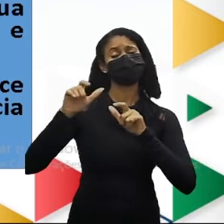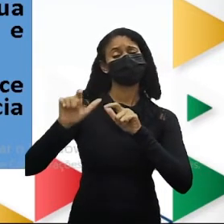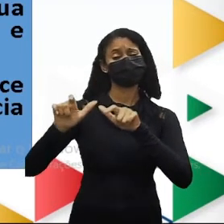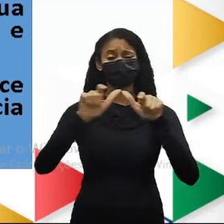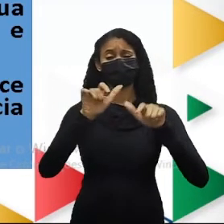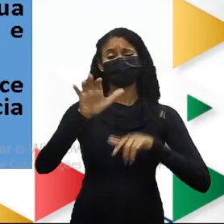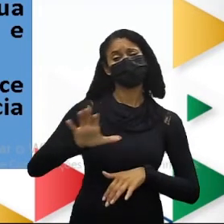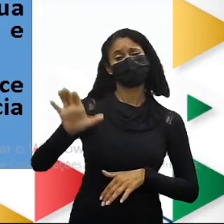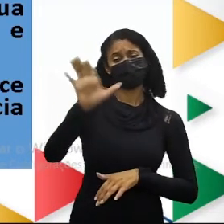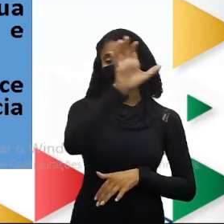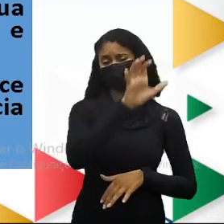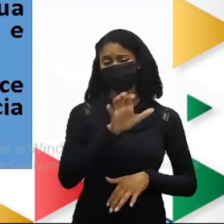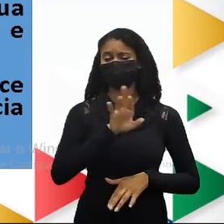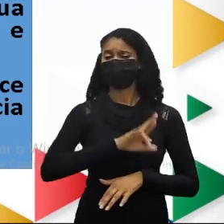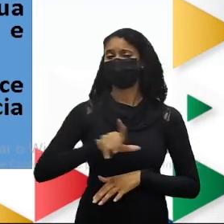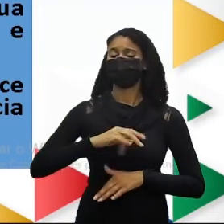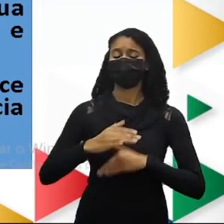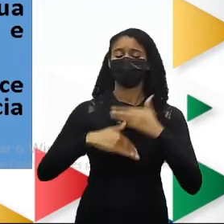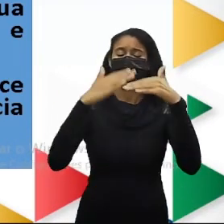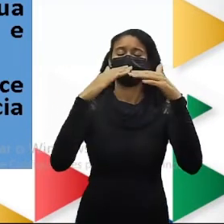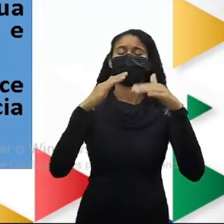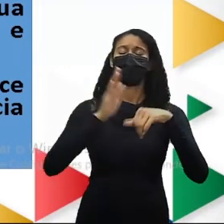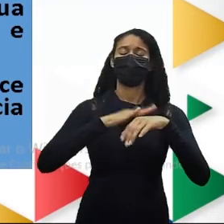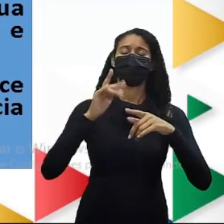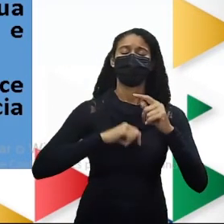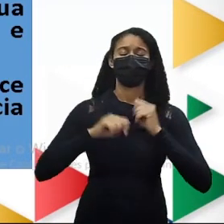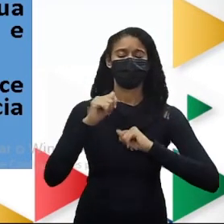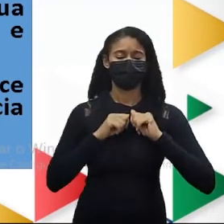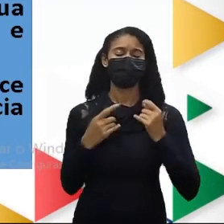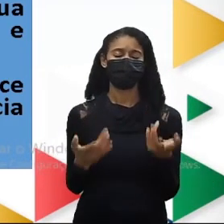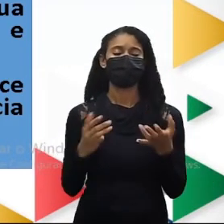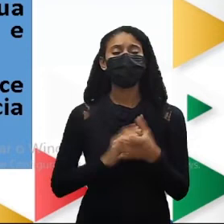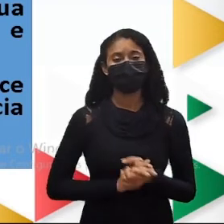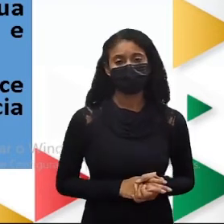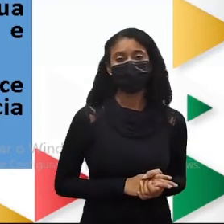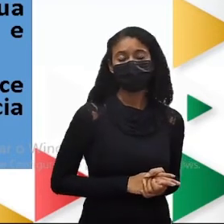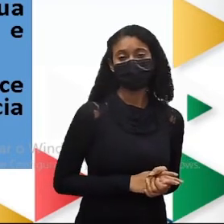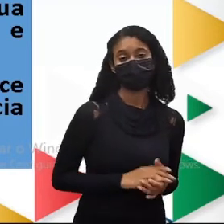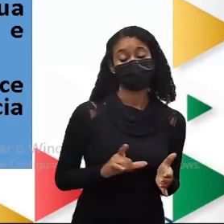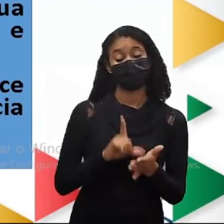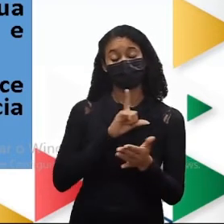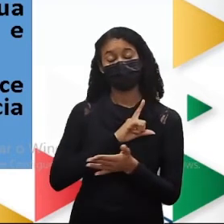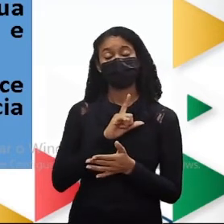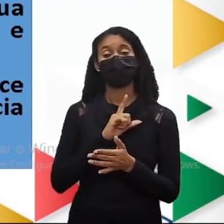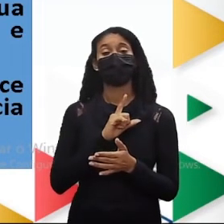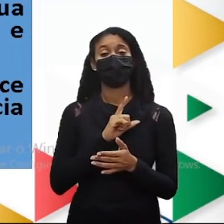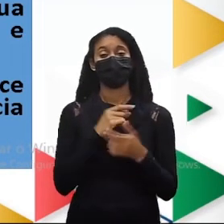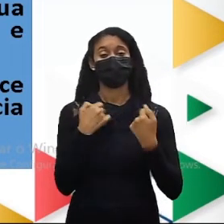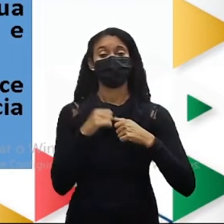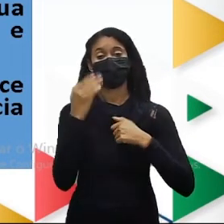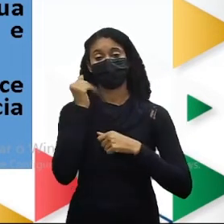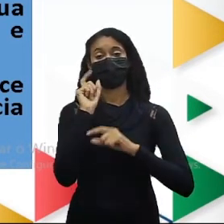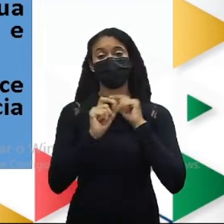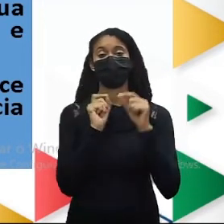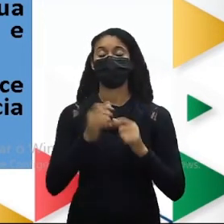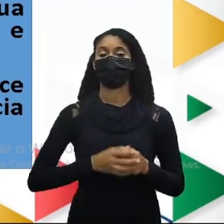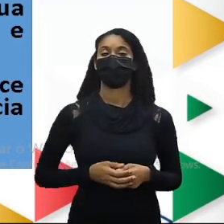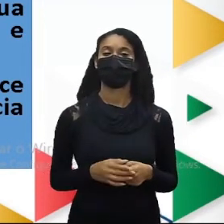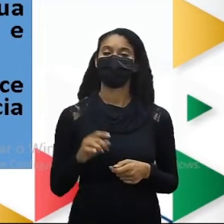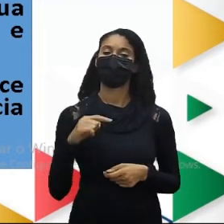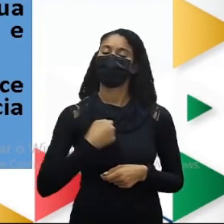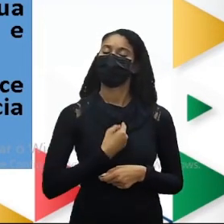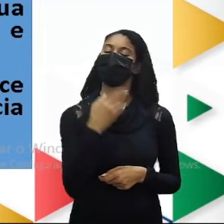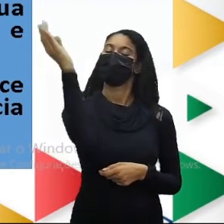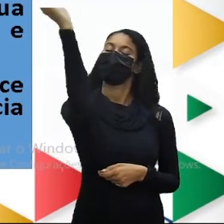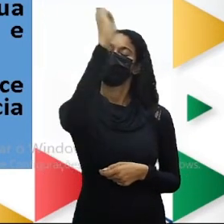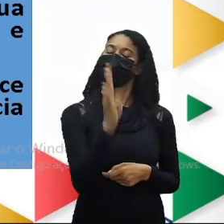país, no caso, mais desenvolvidas economicamente. Antes de mais nada, devemos salientar que nosso país